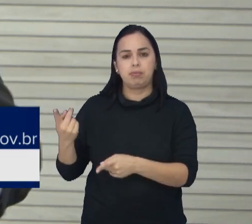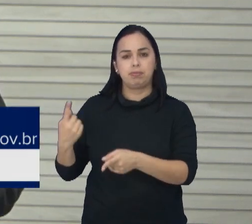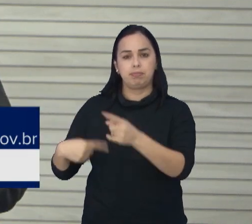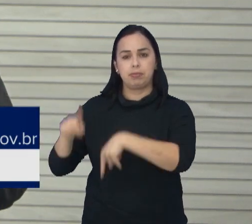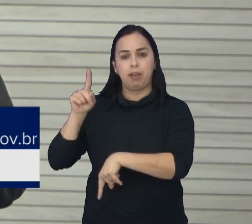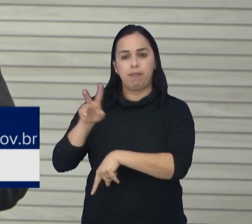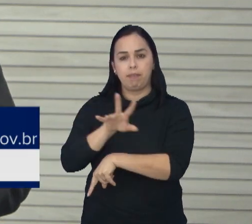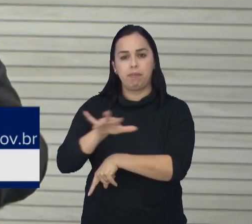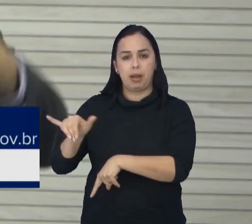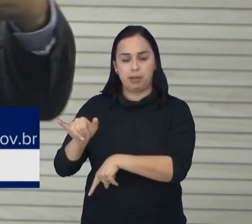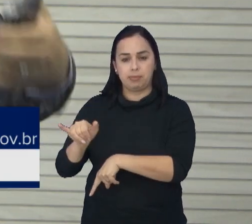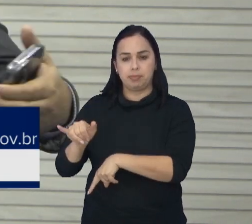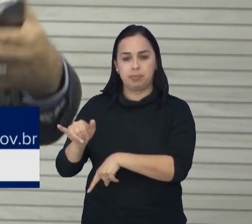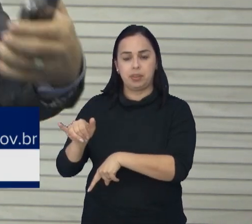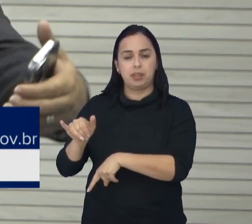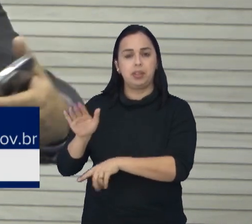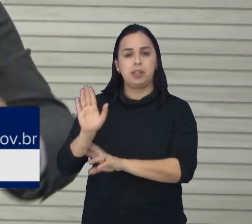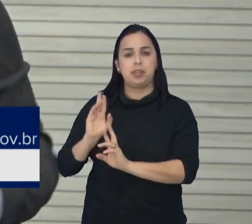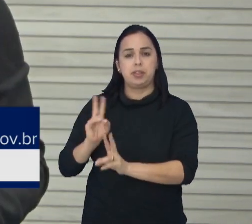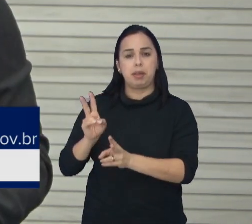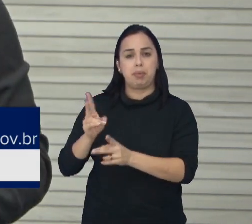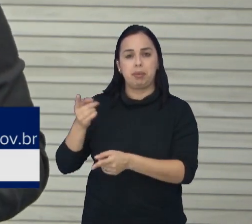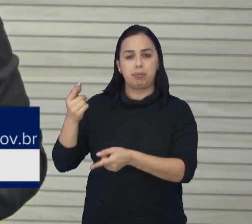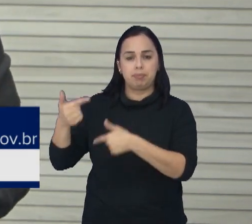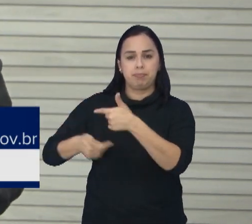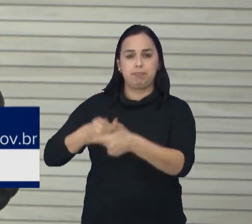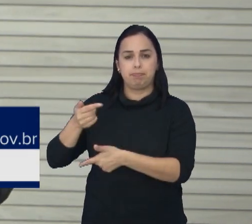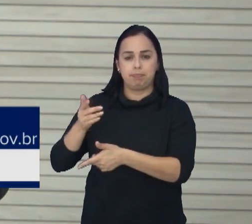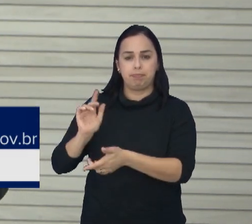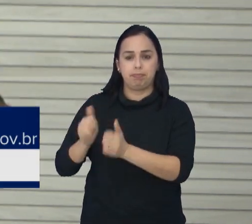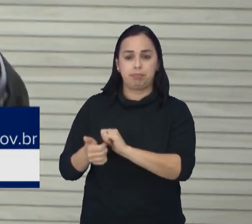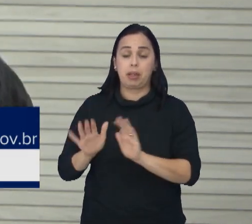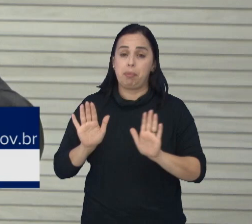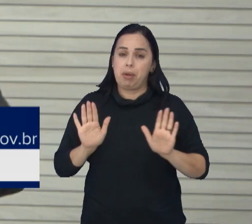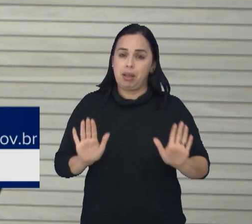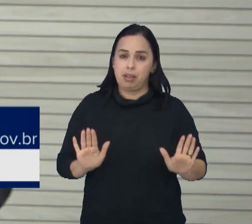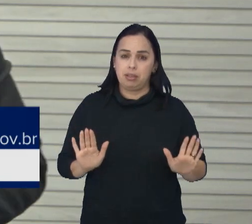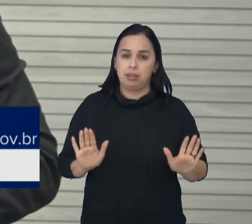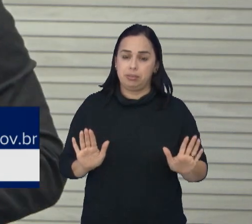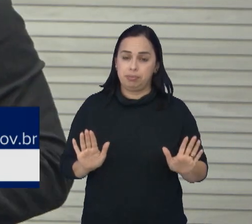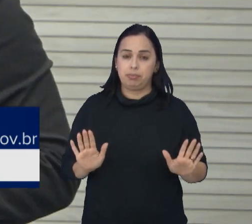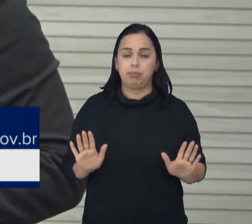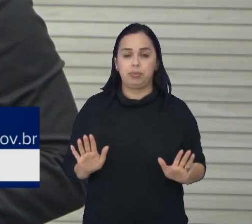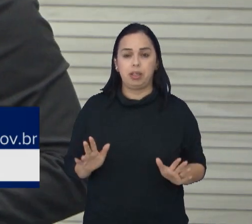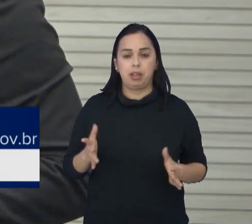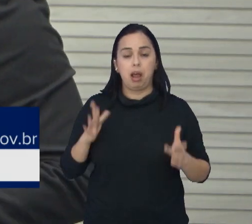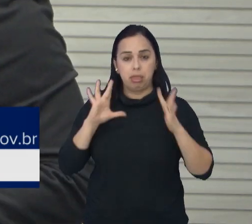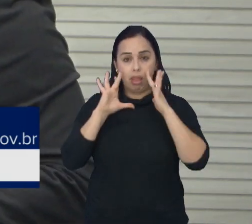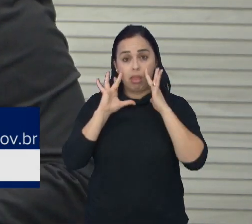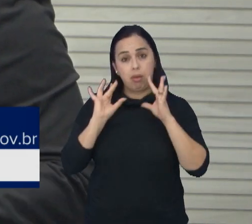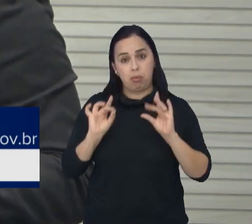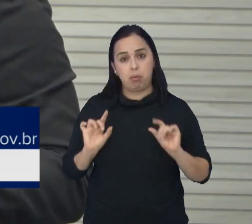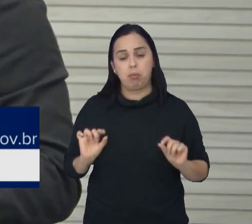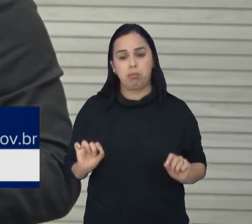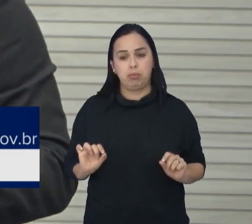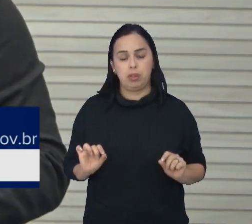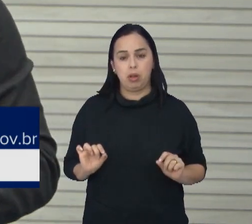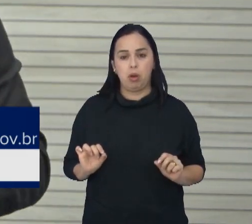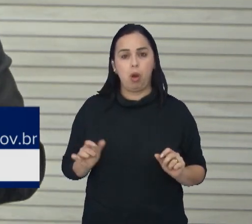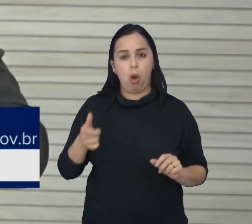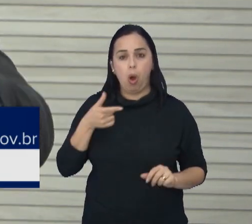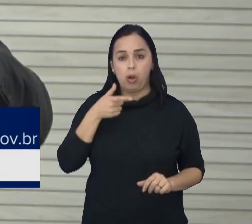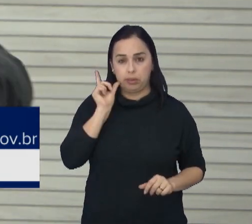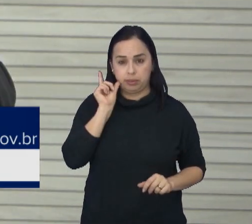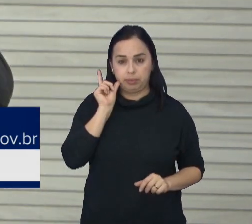mais vai estar em destaque, em evidência nessa questão. Mas eu queria chamar a atenção aqui, porque ontem